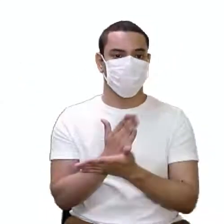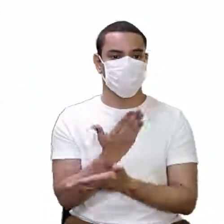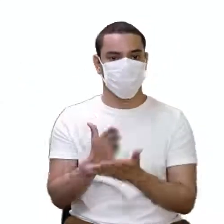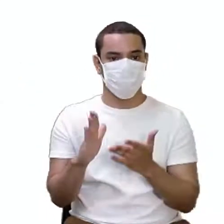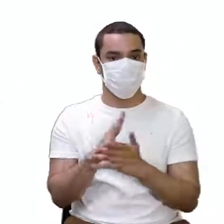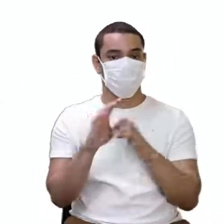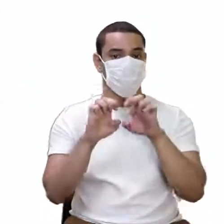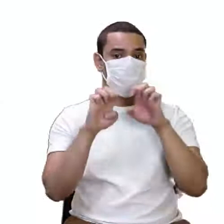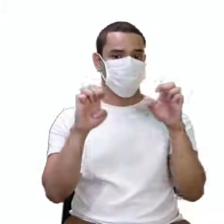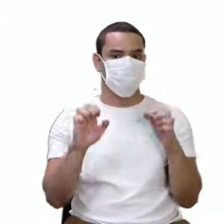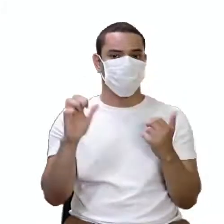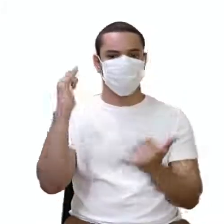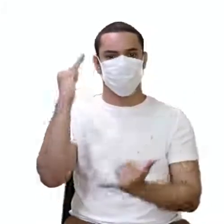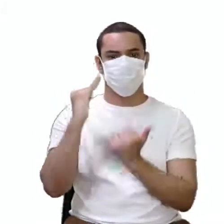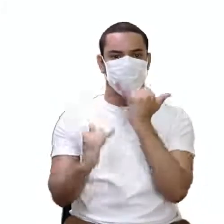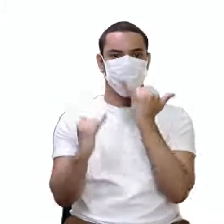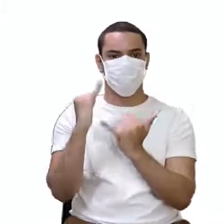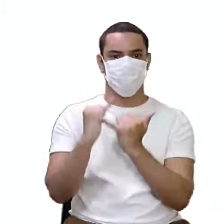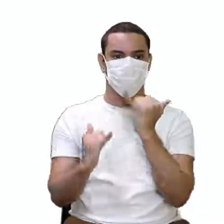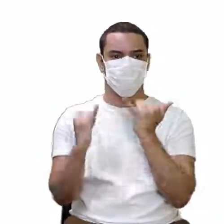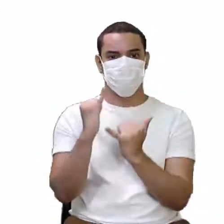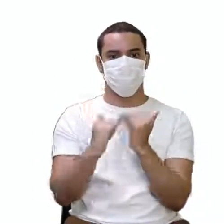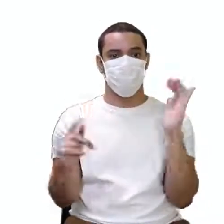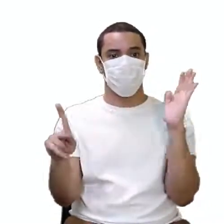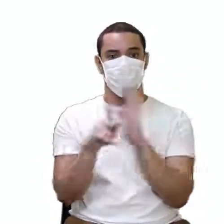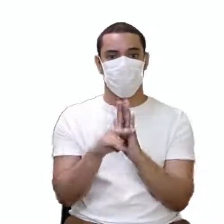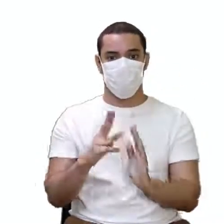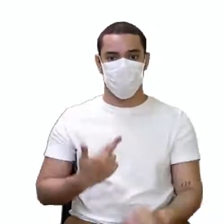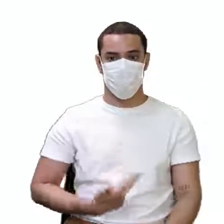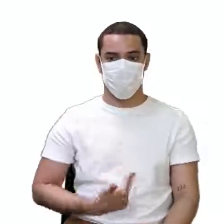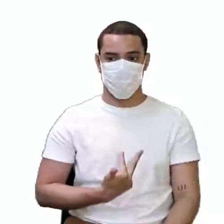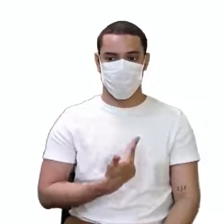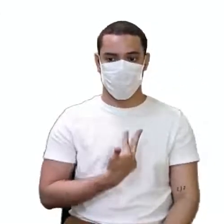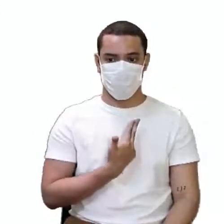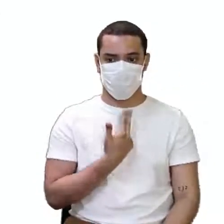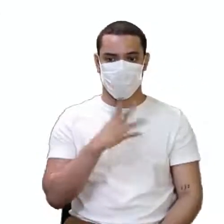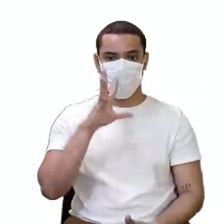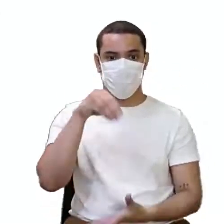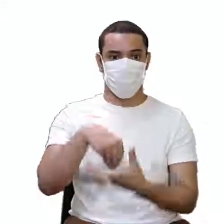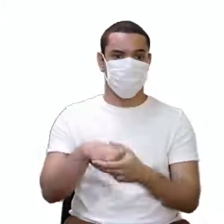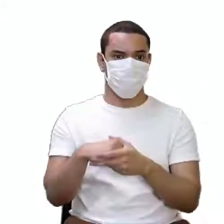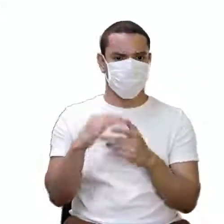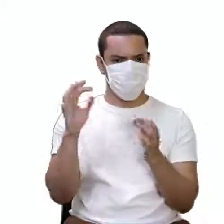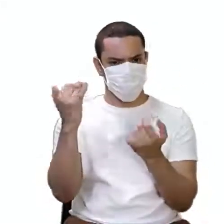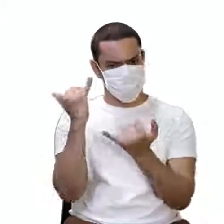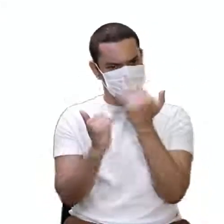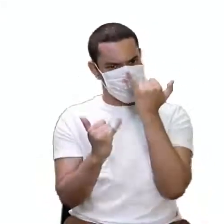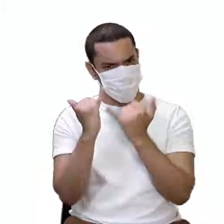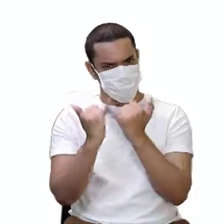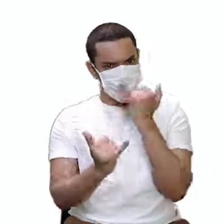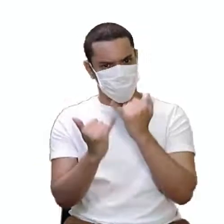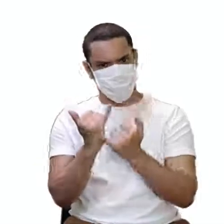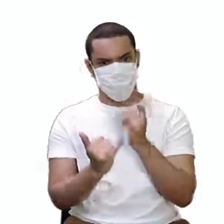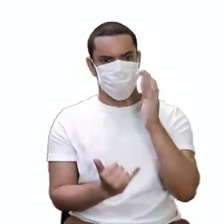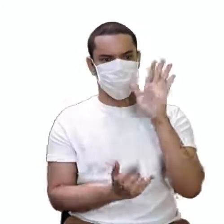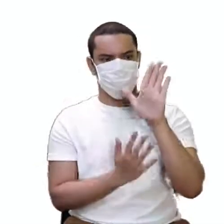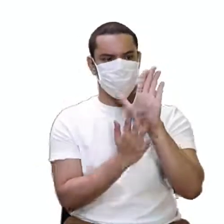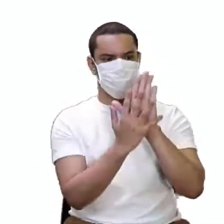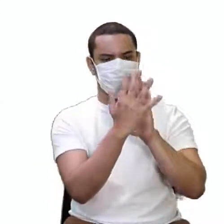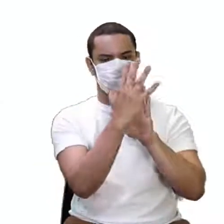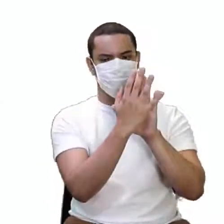estruturas, semelhanças anatômicas relacionadas a essas mãos. Uma mão